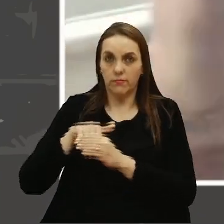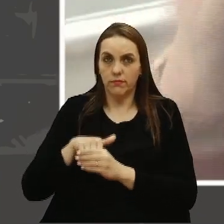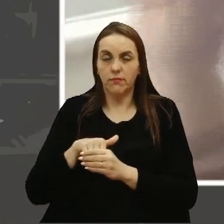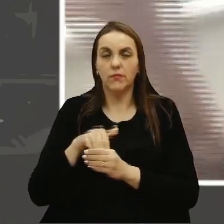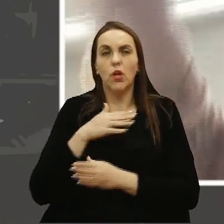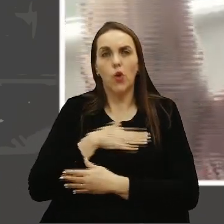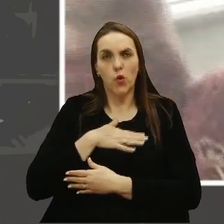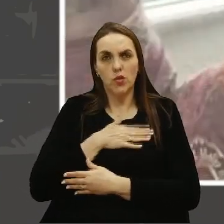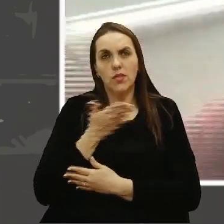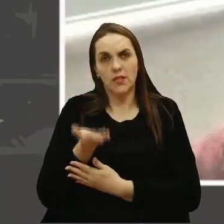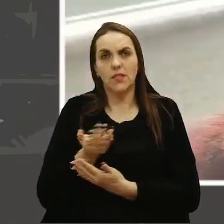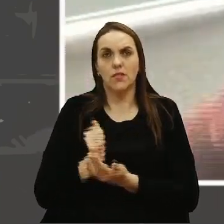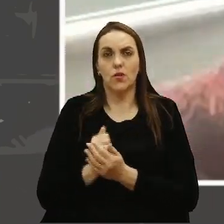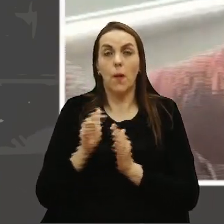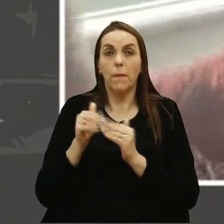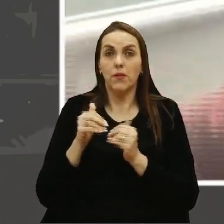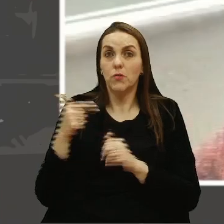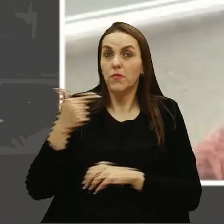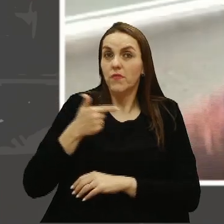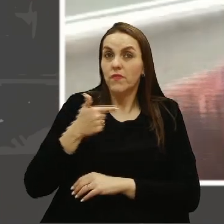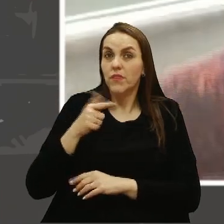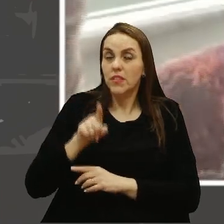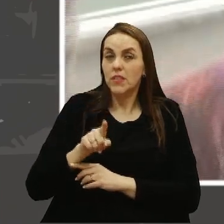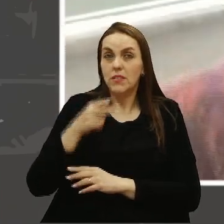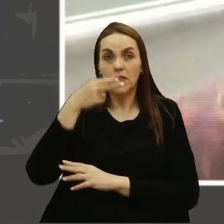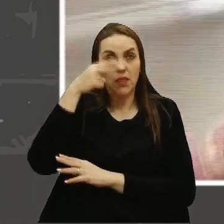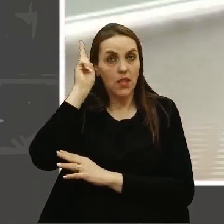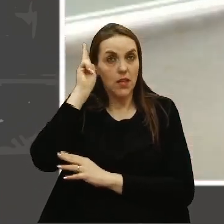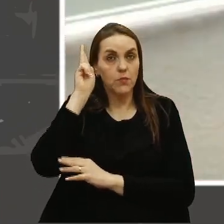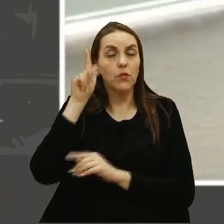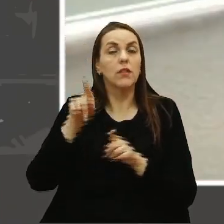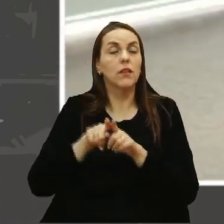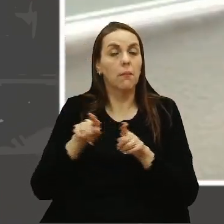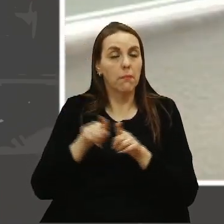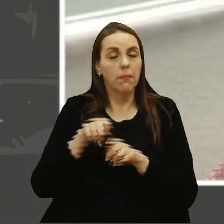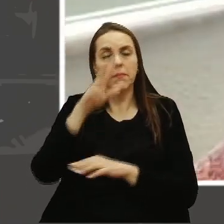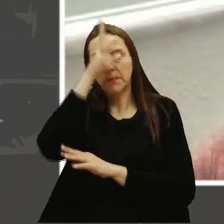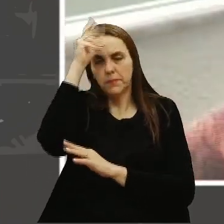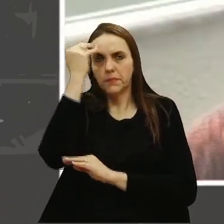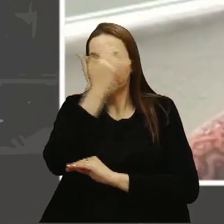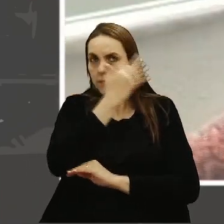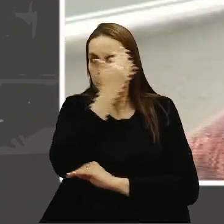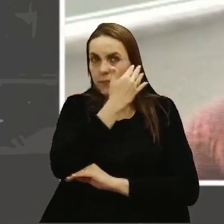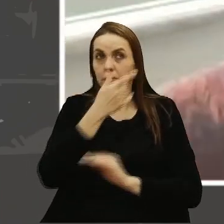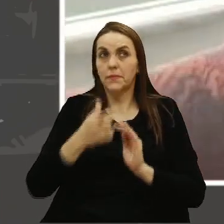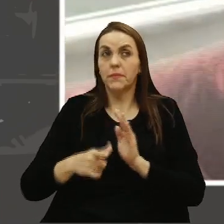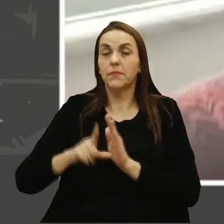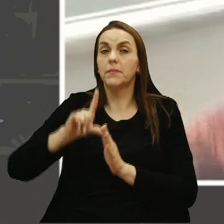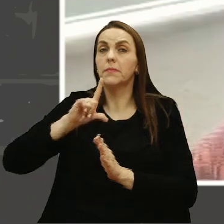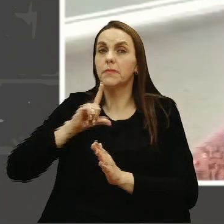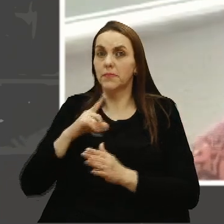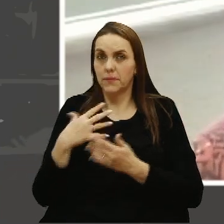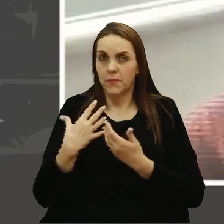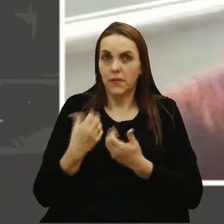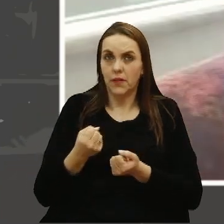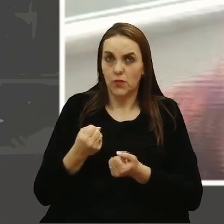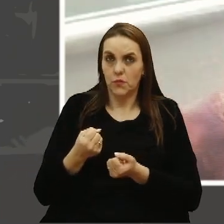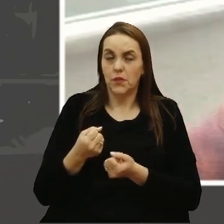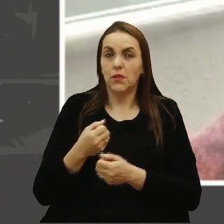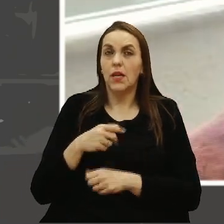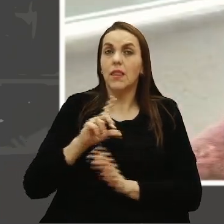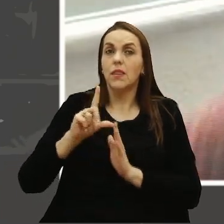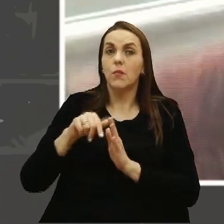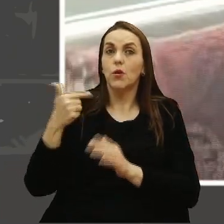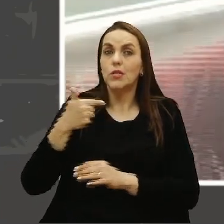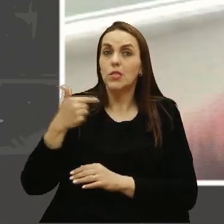pedi para o vice, né, e para o prefeito Adiló, antes dele assumir, depois do segundo turno, que eles